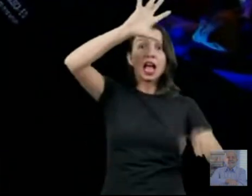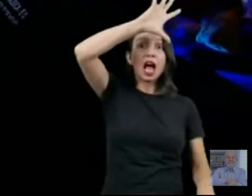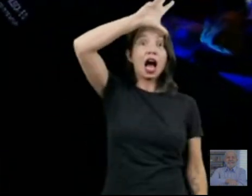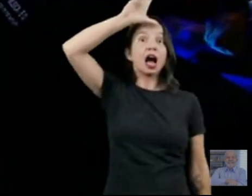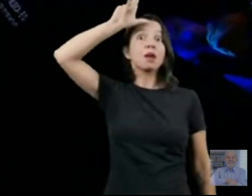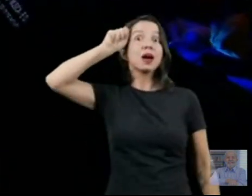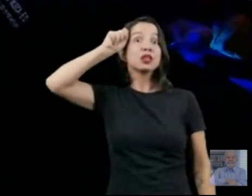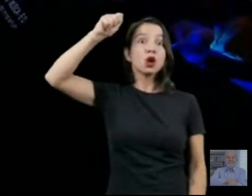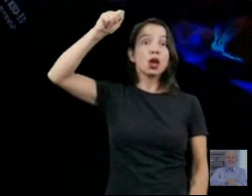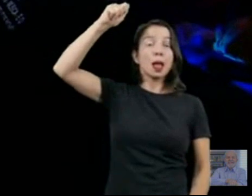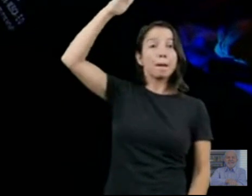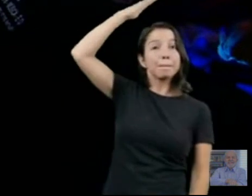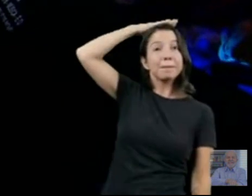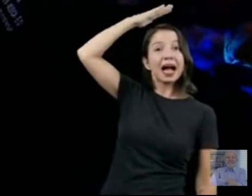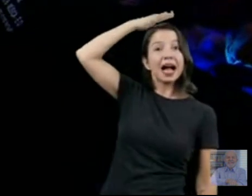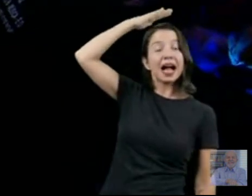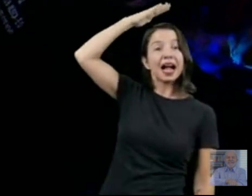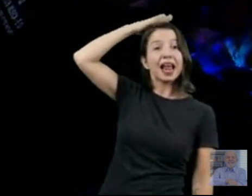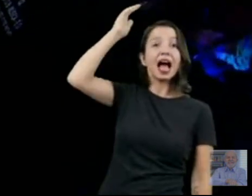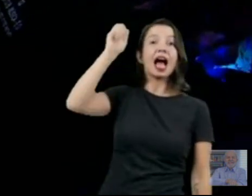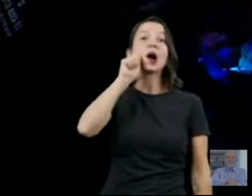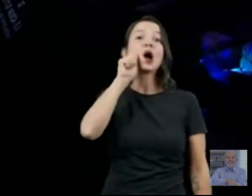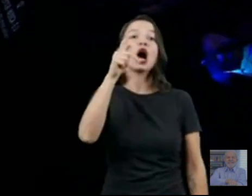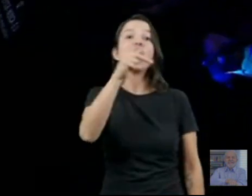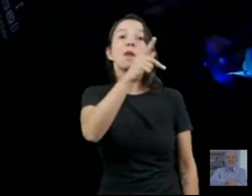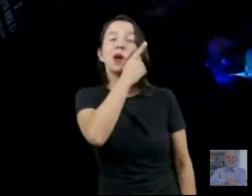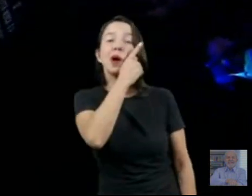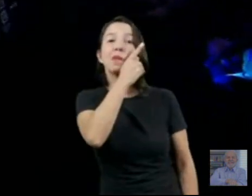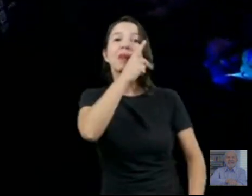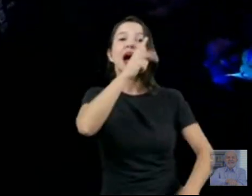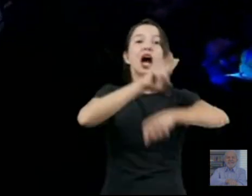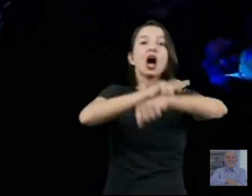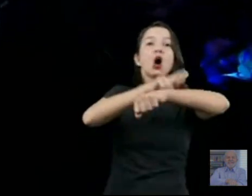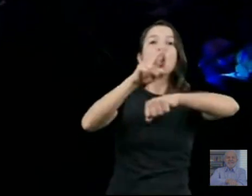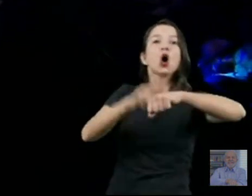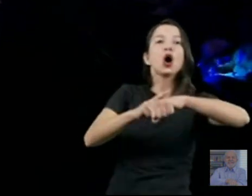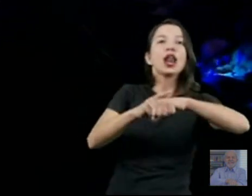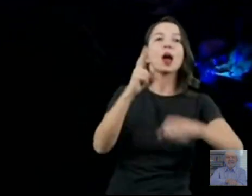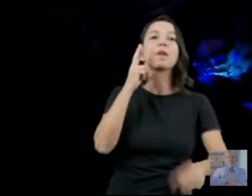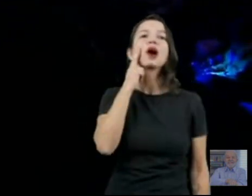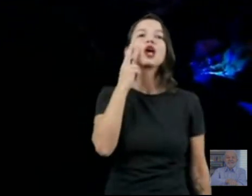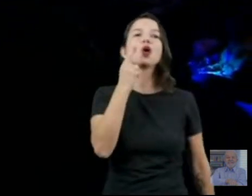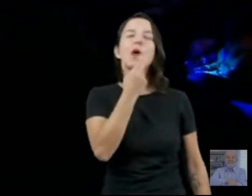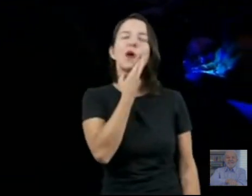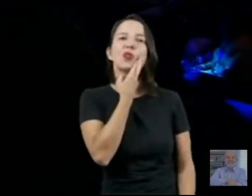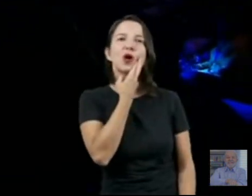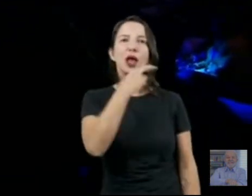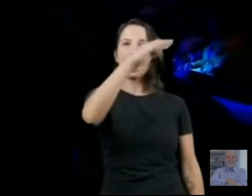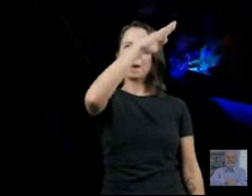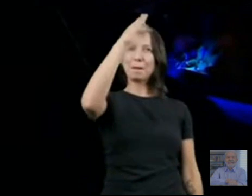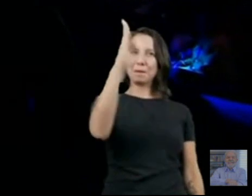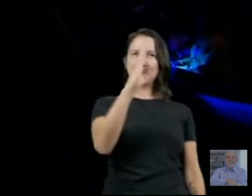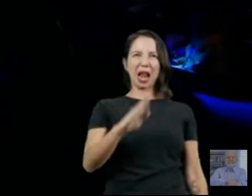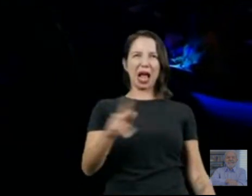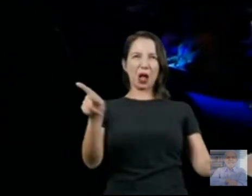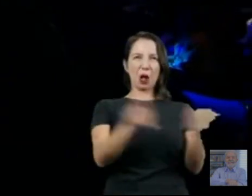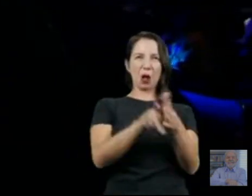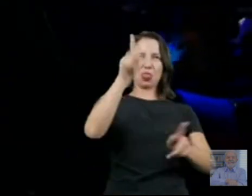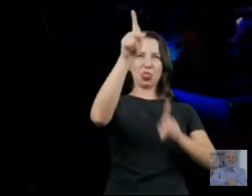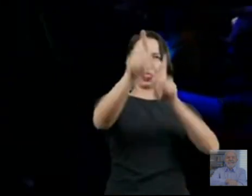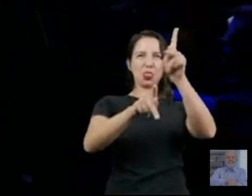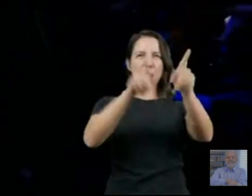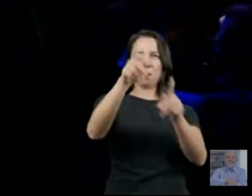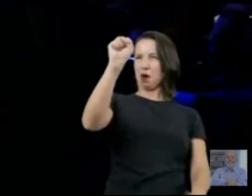Roraima e o chão de Rondônia. Brasil, do povo do sul, do Rio Grande,